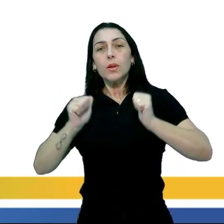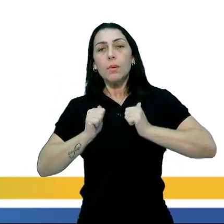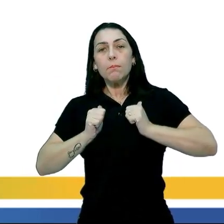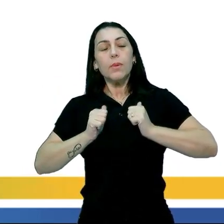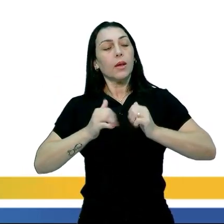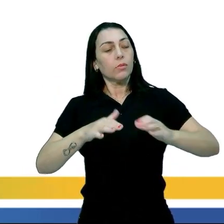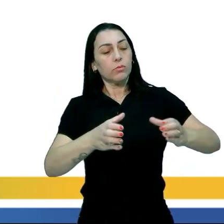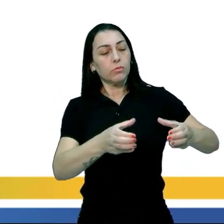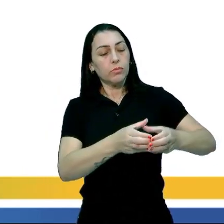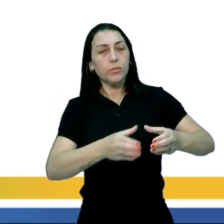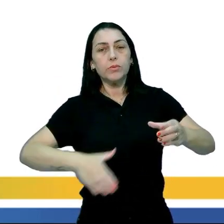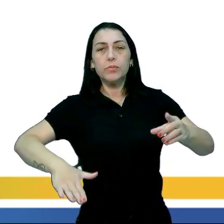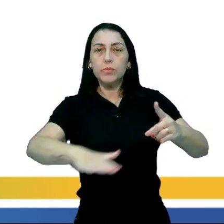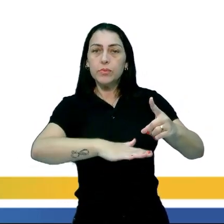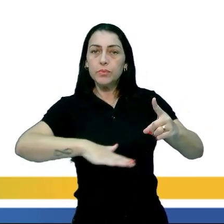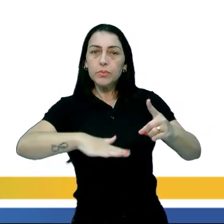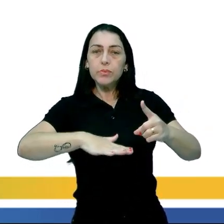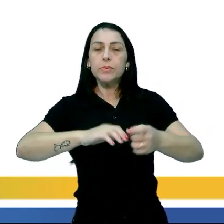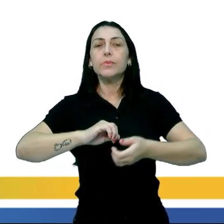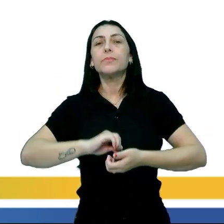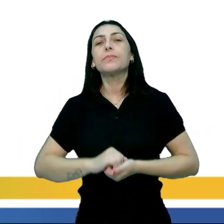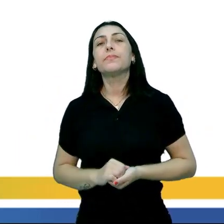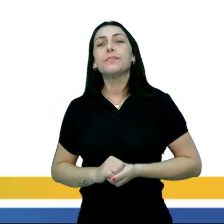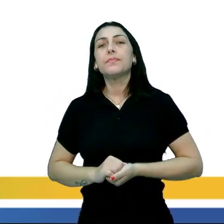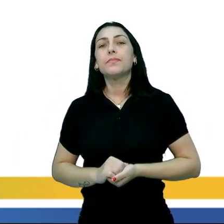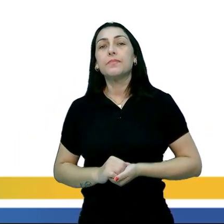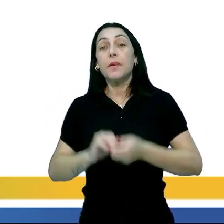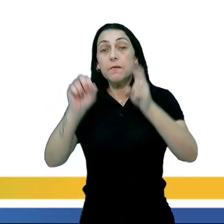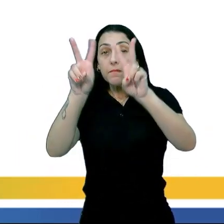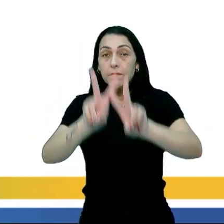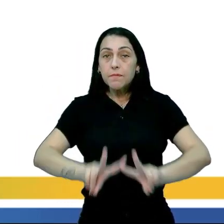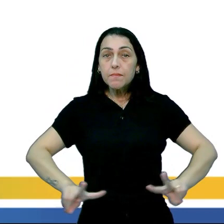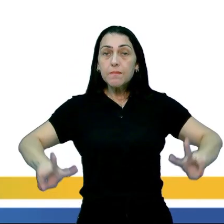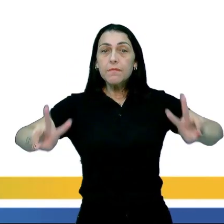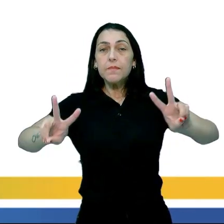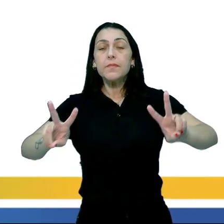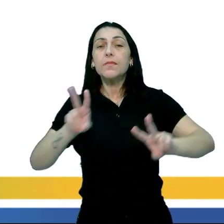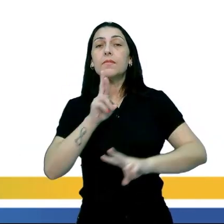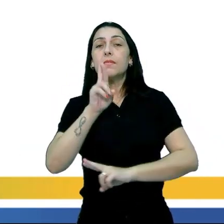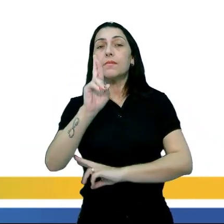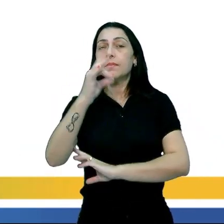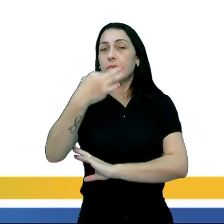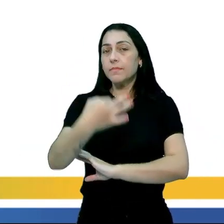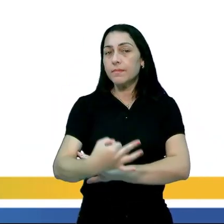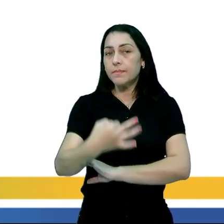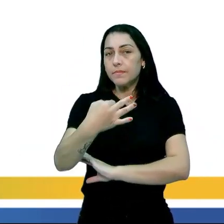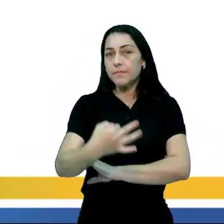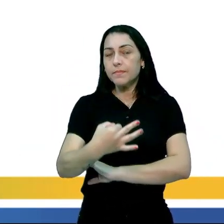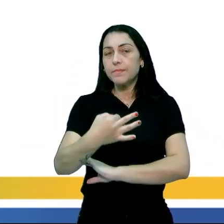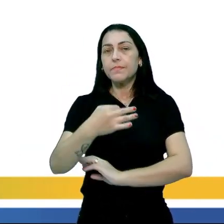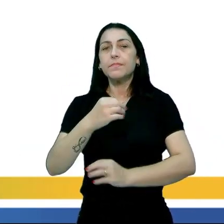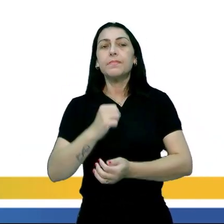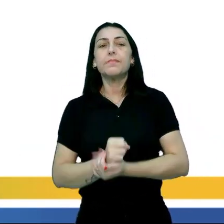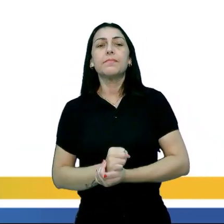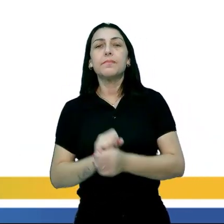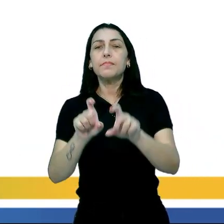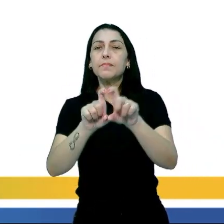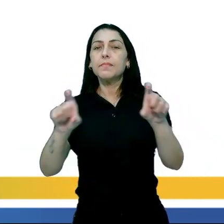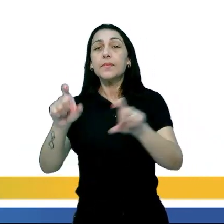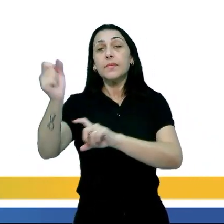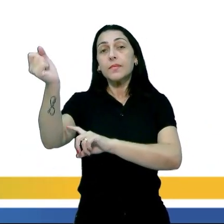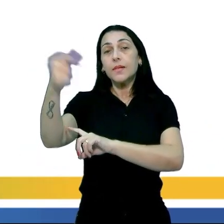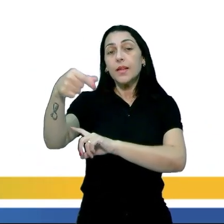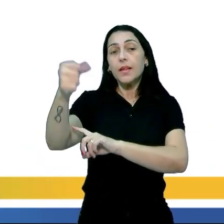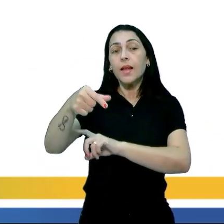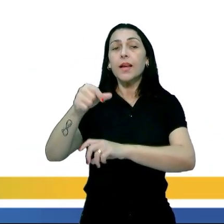estabelece sobre os comportamentos coletivos. Visualizando a alternativa correta, o destaque vai